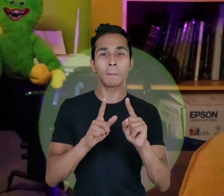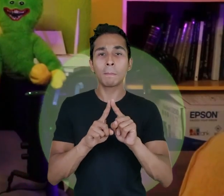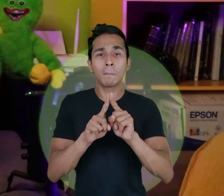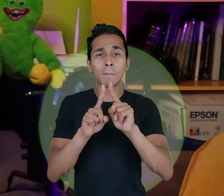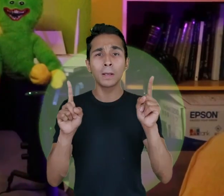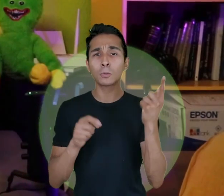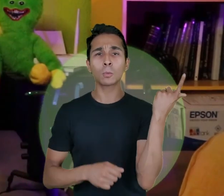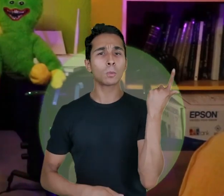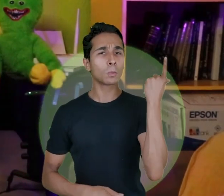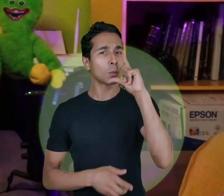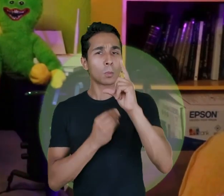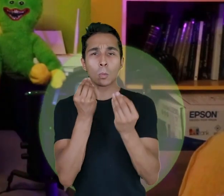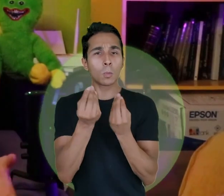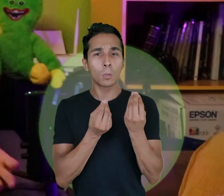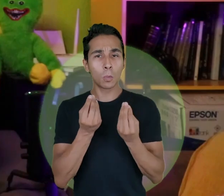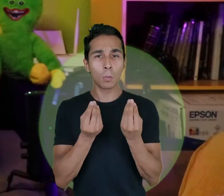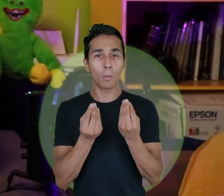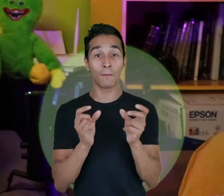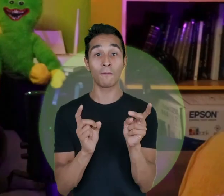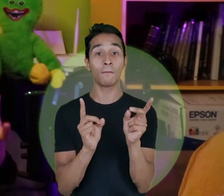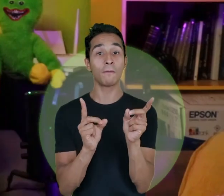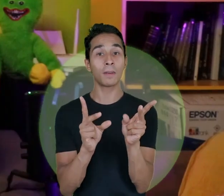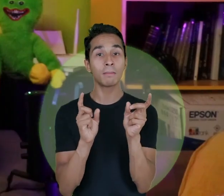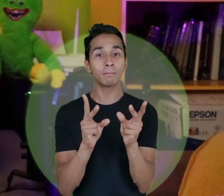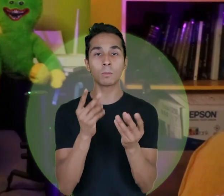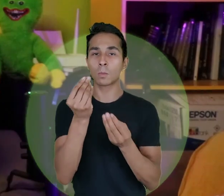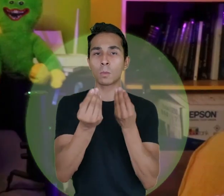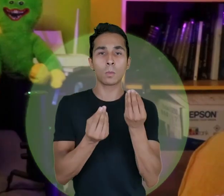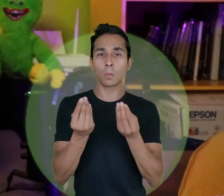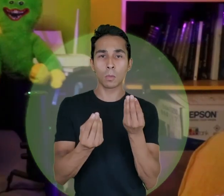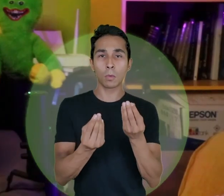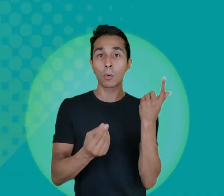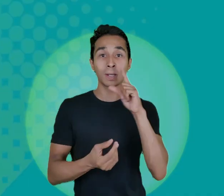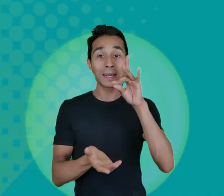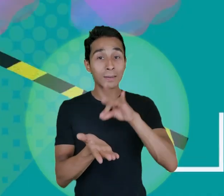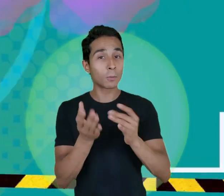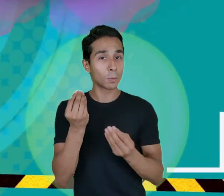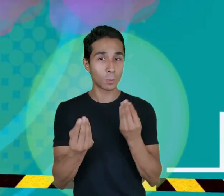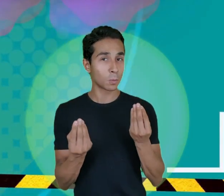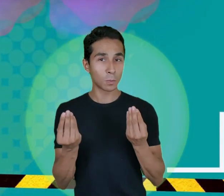fazer aquilo chegar ao público, ou como tornar aquele produto real.